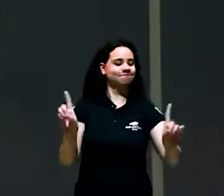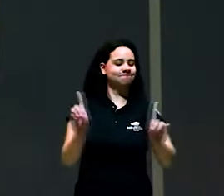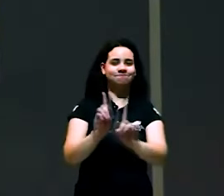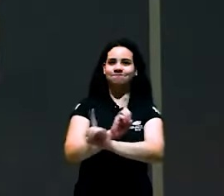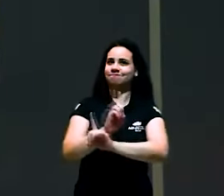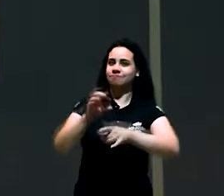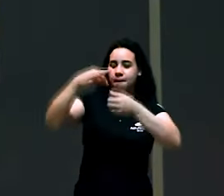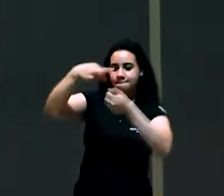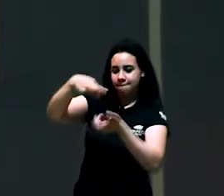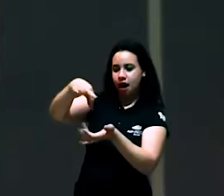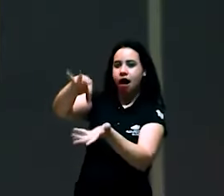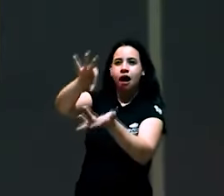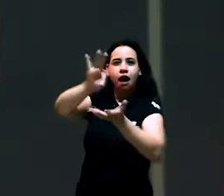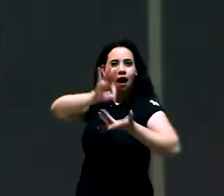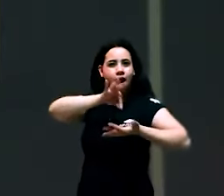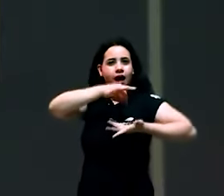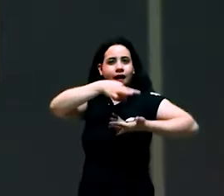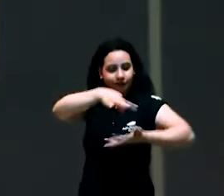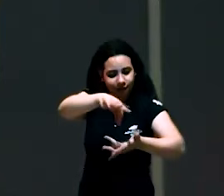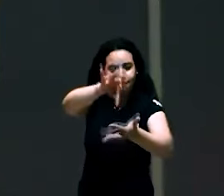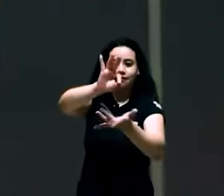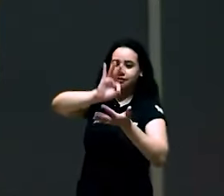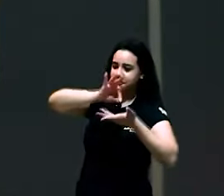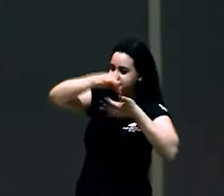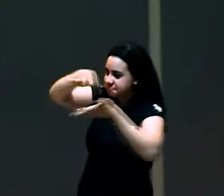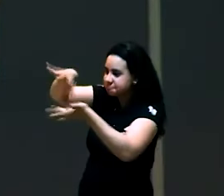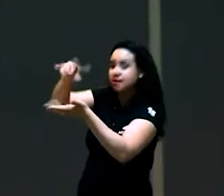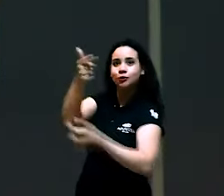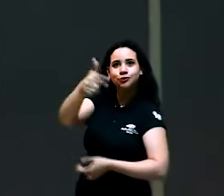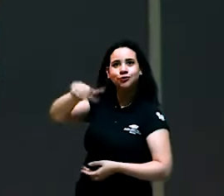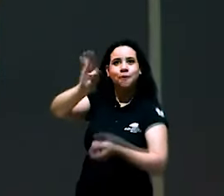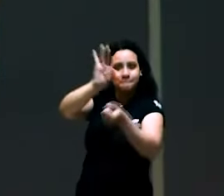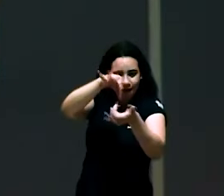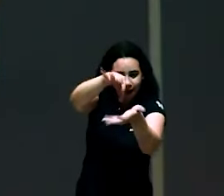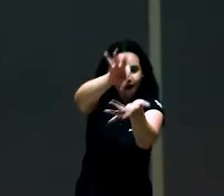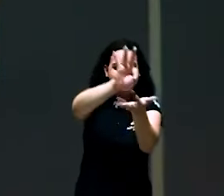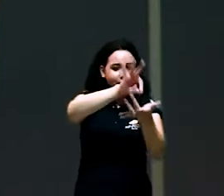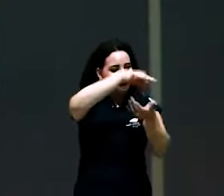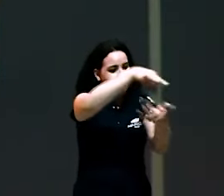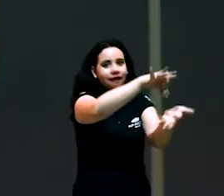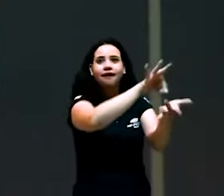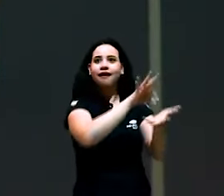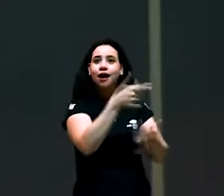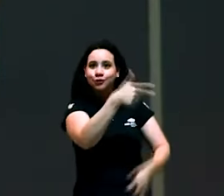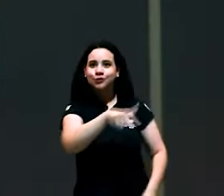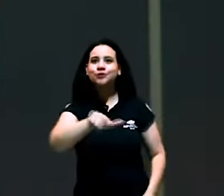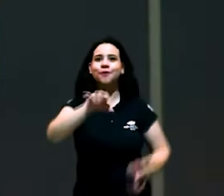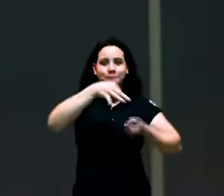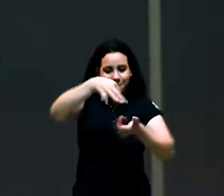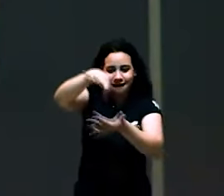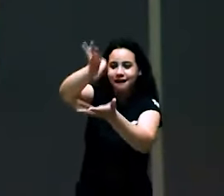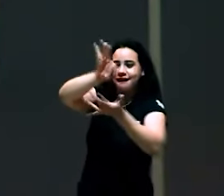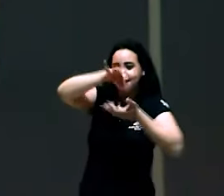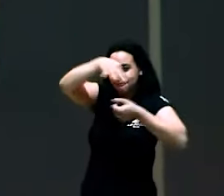ser repetida várias vezes. Então o derramamento do Espírito Santo pode se repetir várias